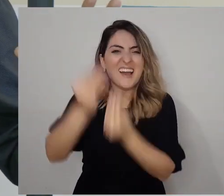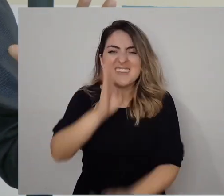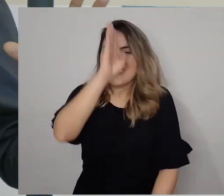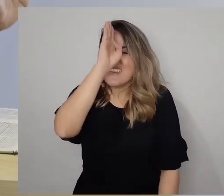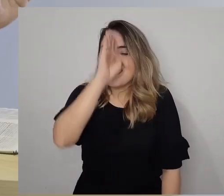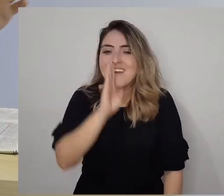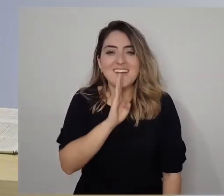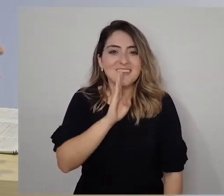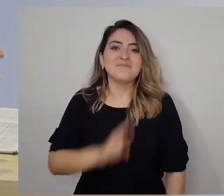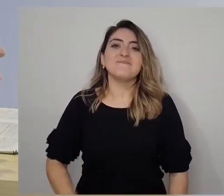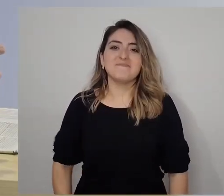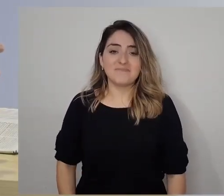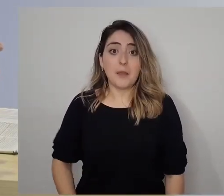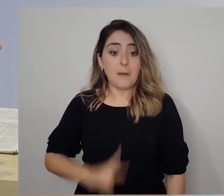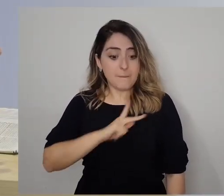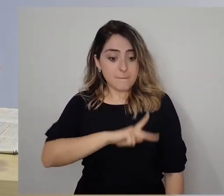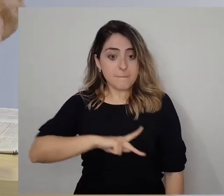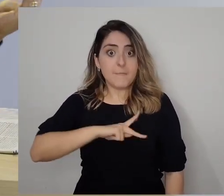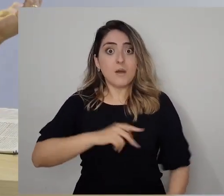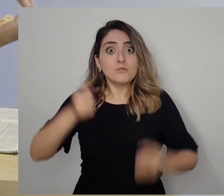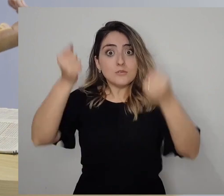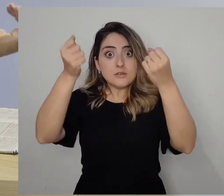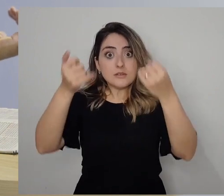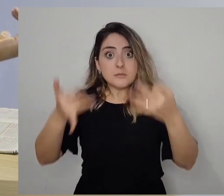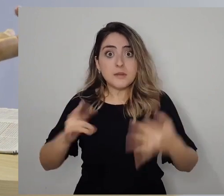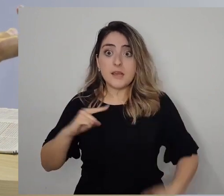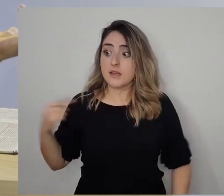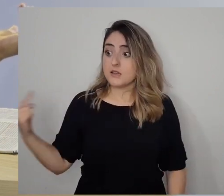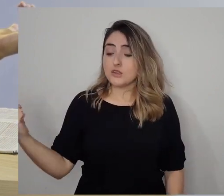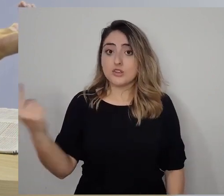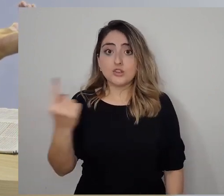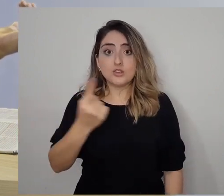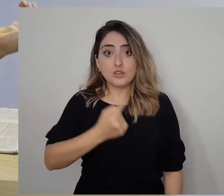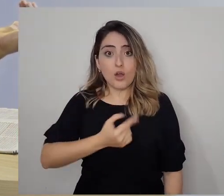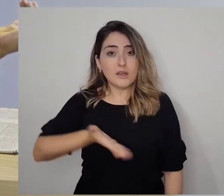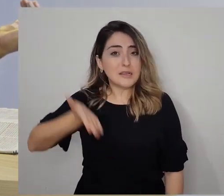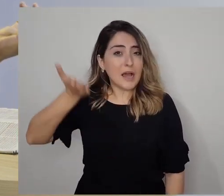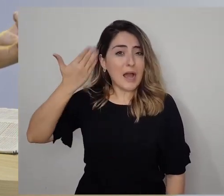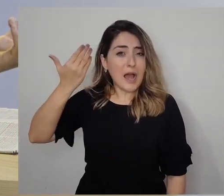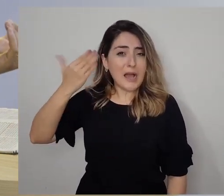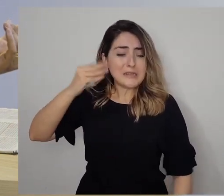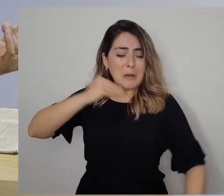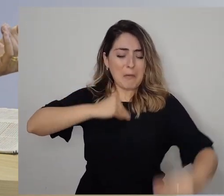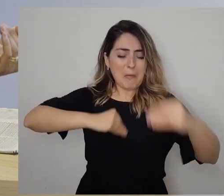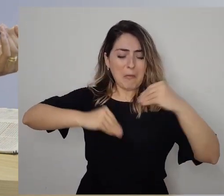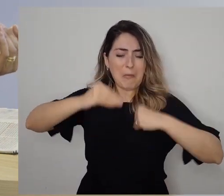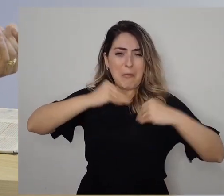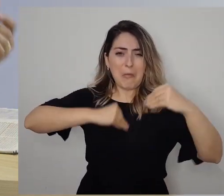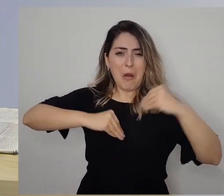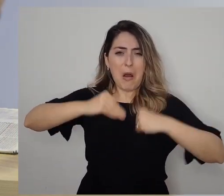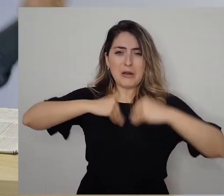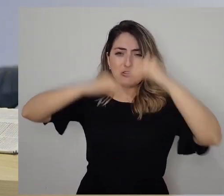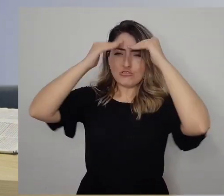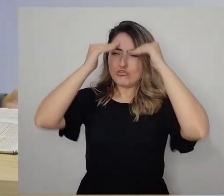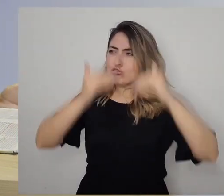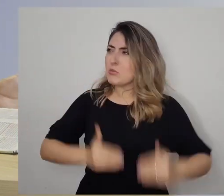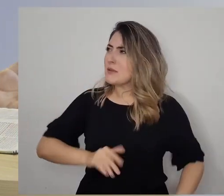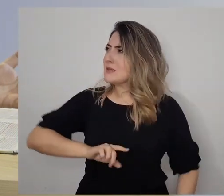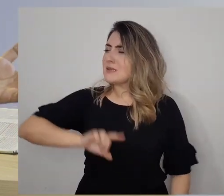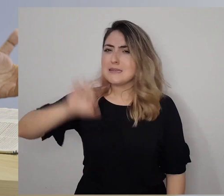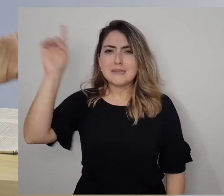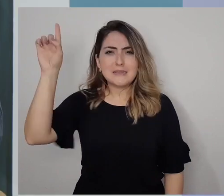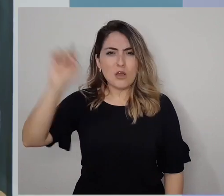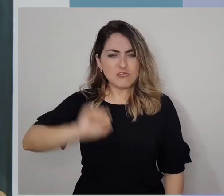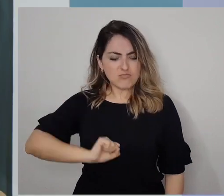vem de obras. Paulo já deixou claro, nós estávamos mortos em delitos e pecados. Éramos filhos da desobediência, filhos da